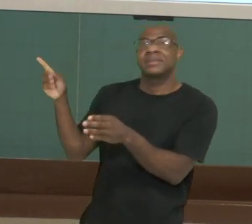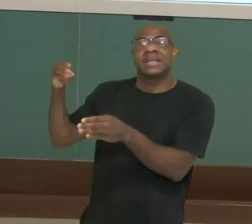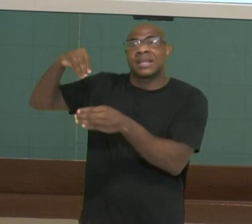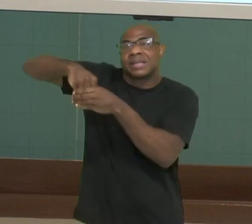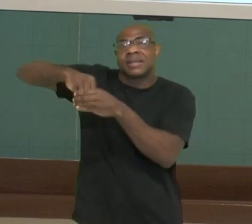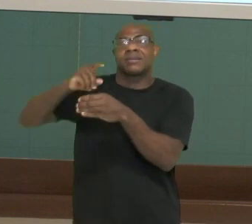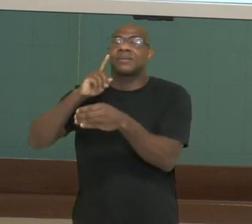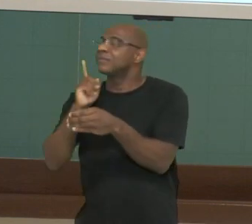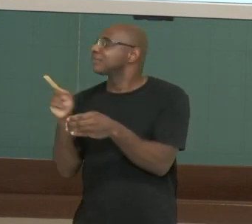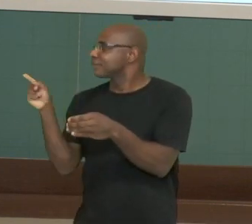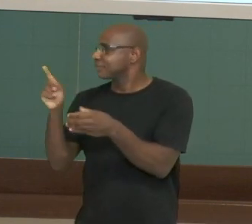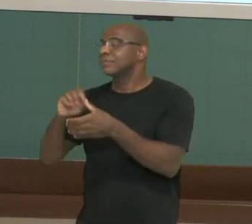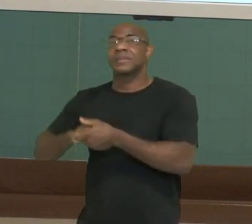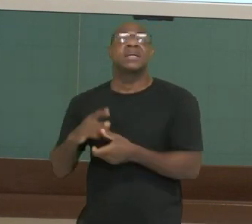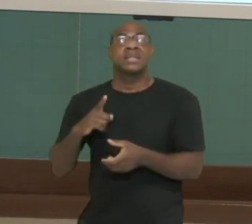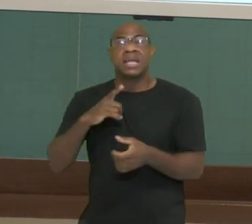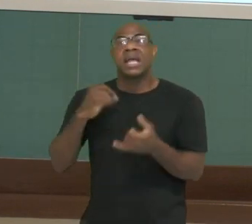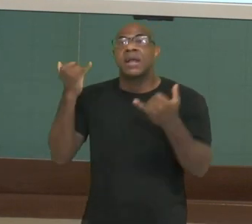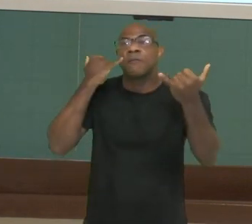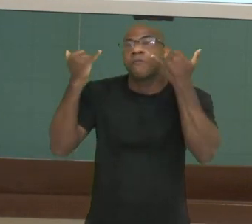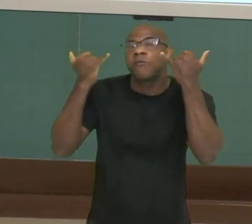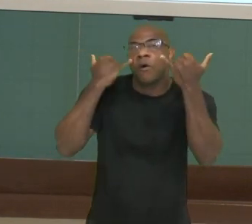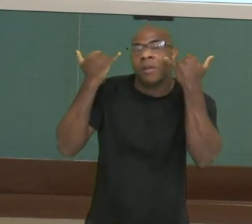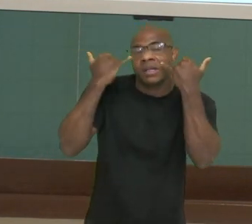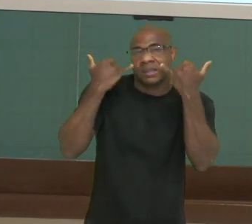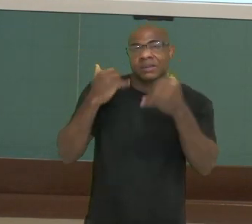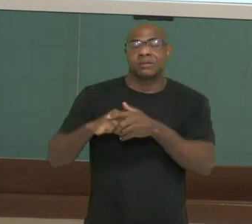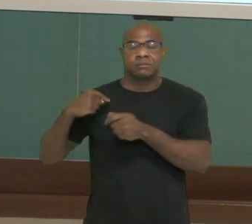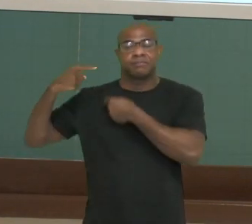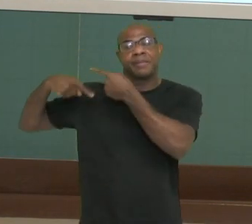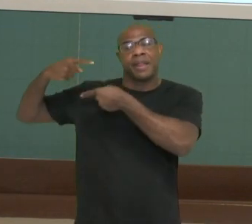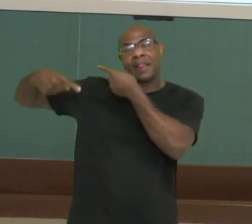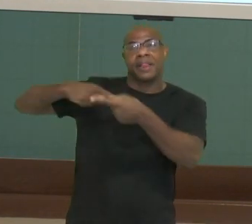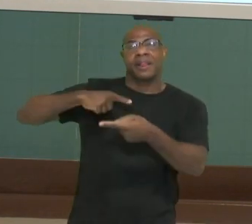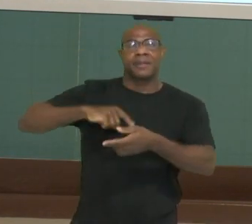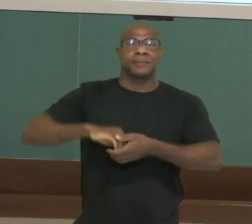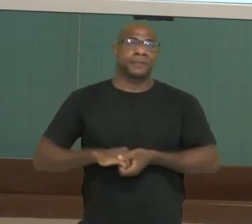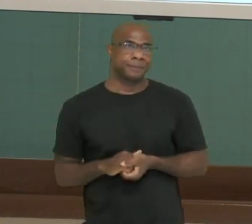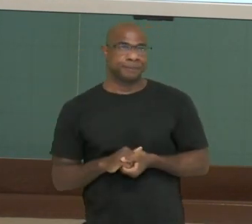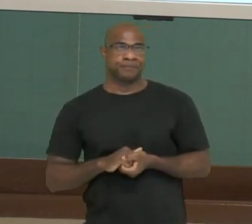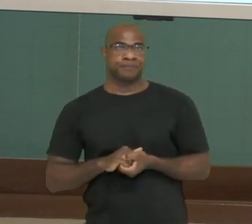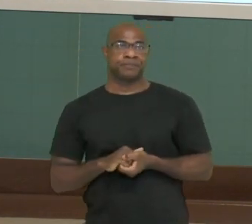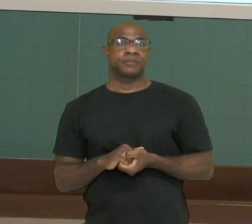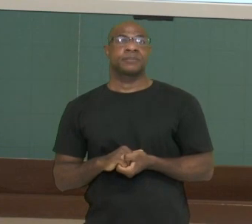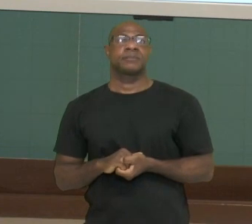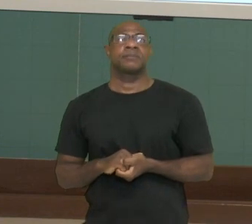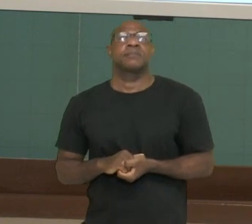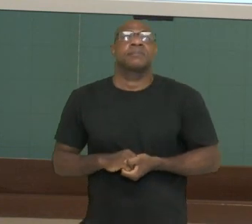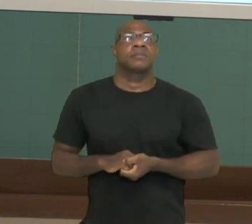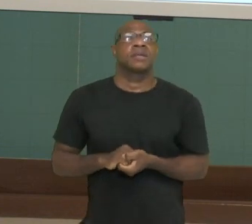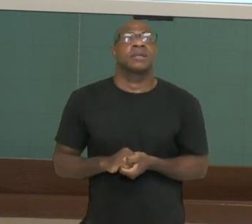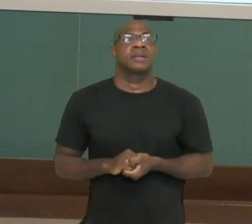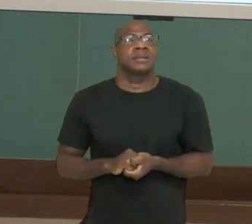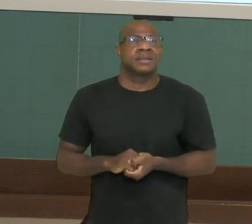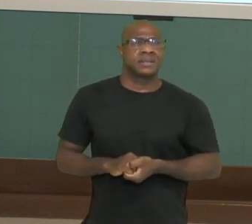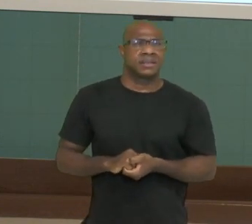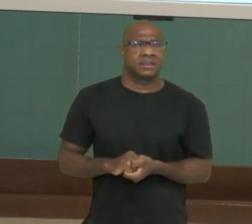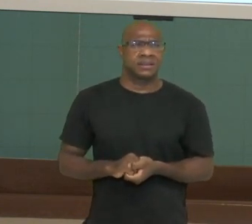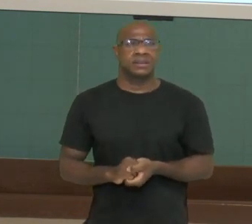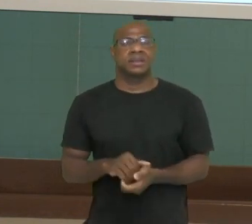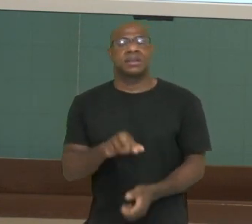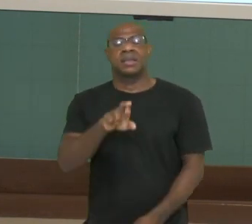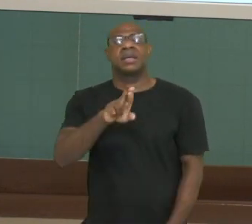genético que armazena as nossas informações hereditárias. E nos ribossomos, eles